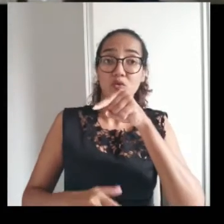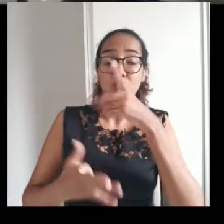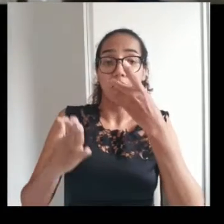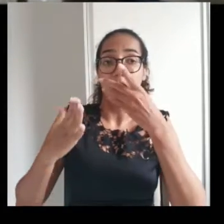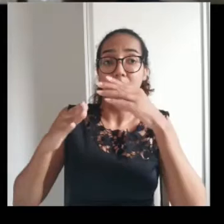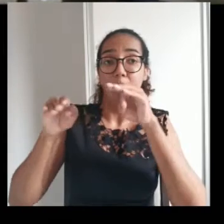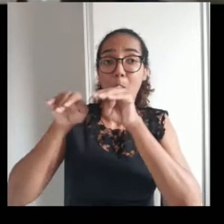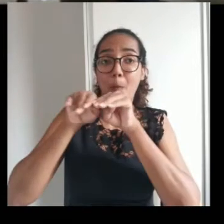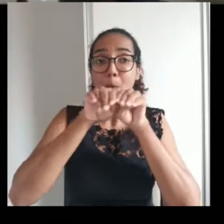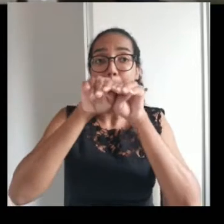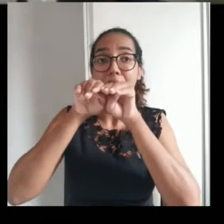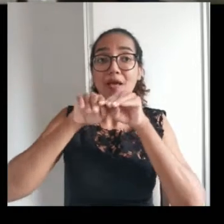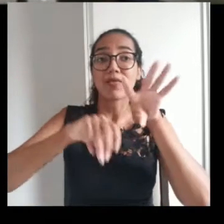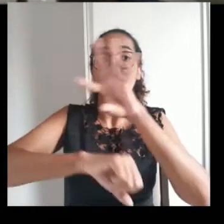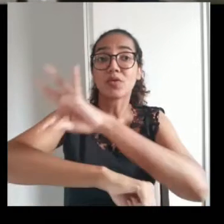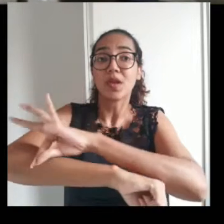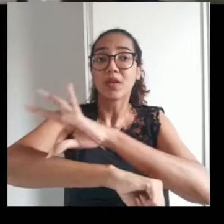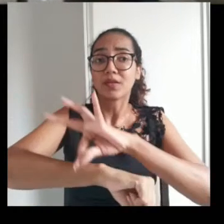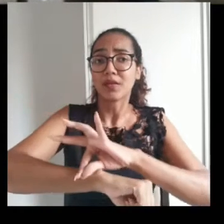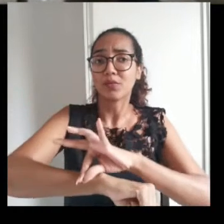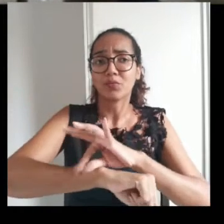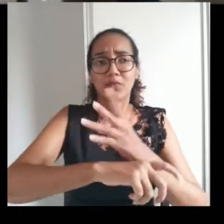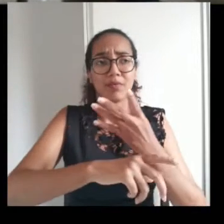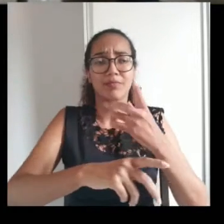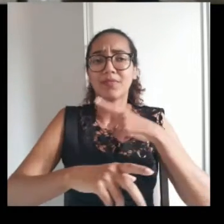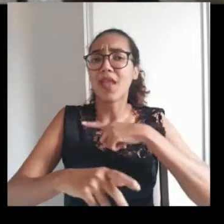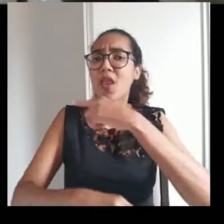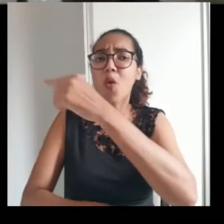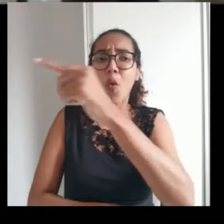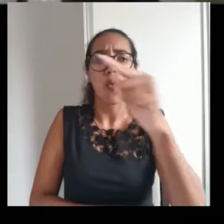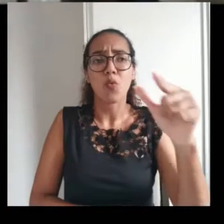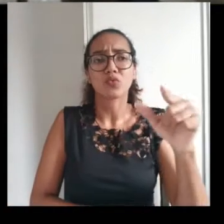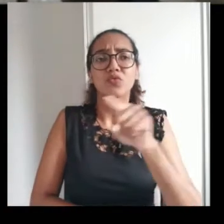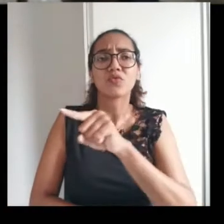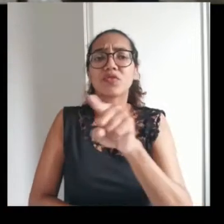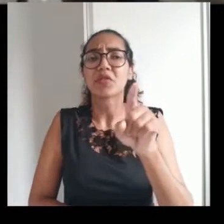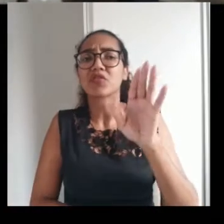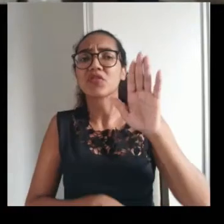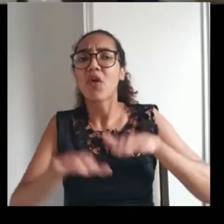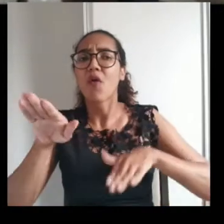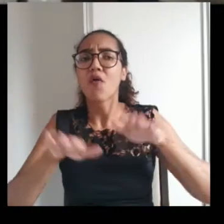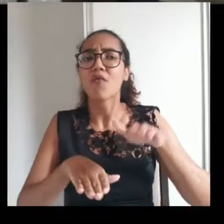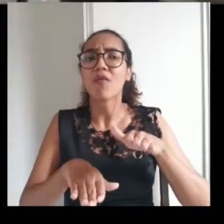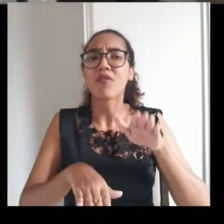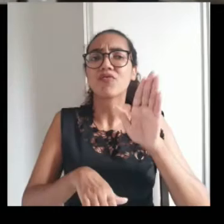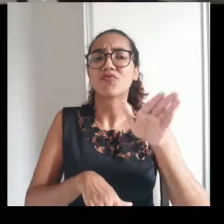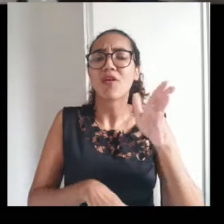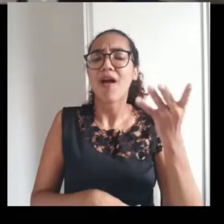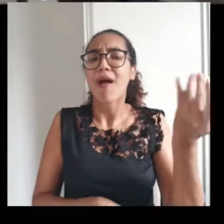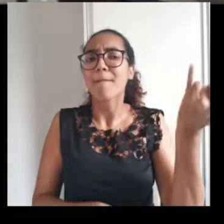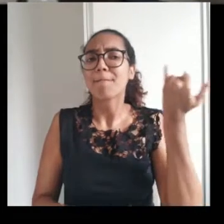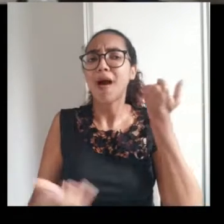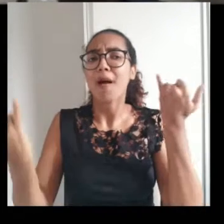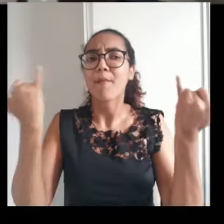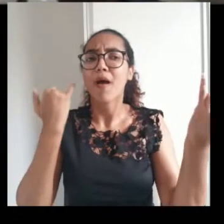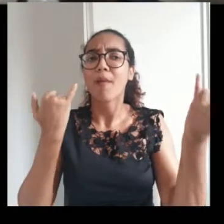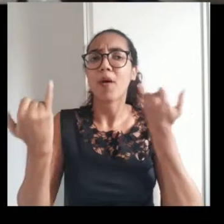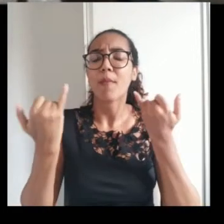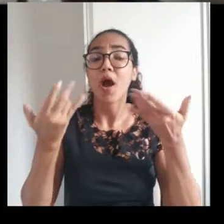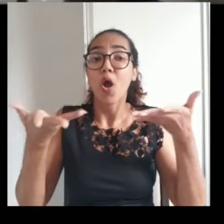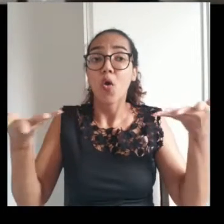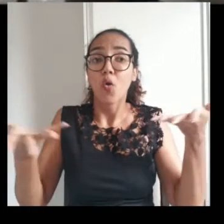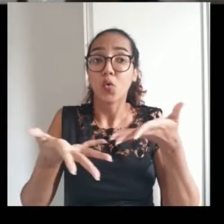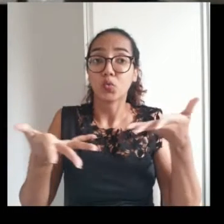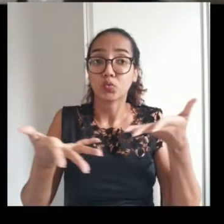arquitetural, como qualquer outro que existe. Você já deve ter ouvido falar aí, muitas vezes, é muito comum, né, hoje, principalmente